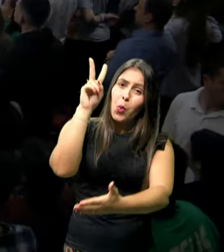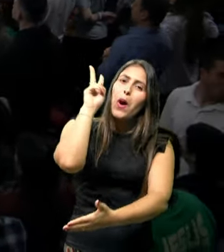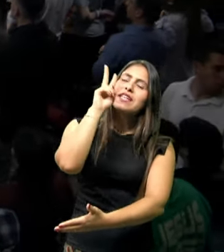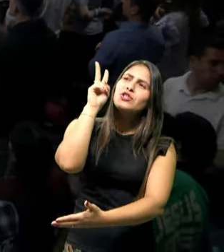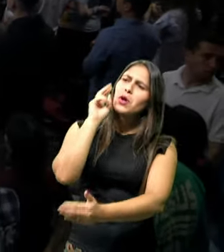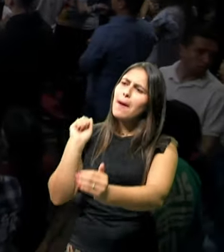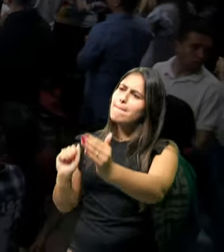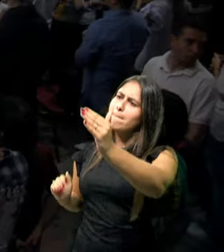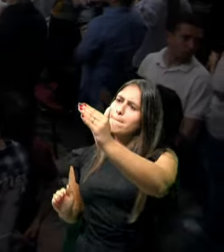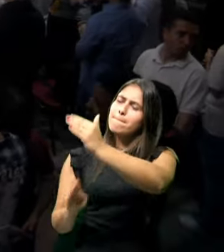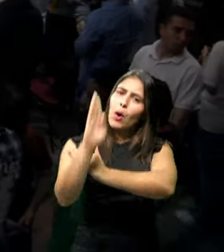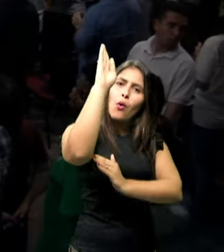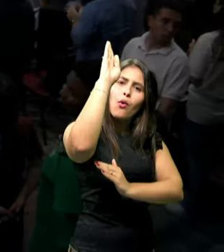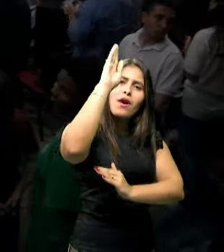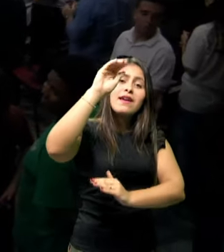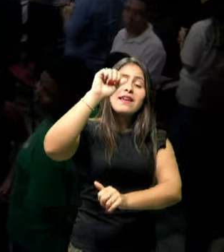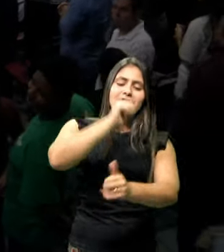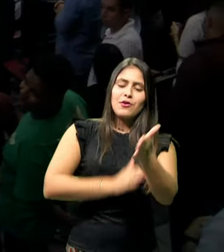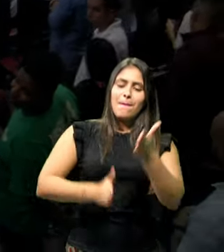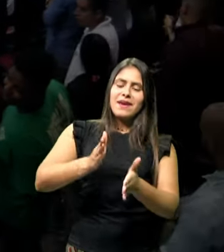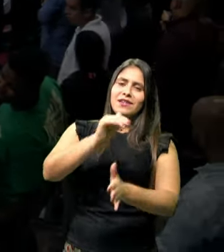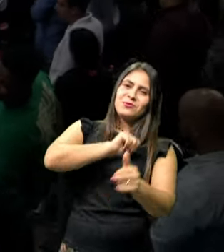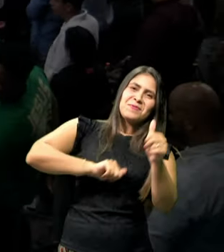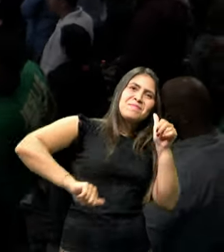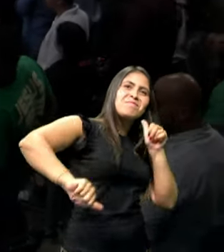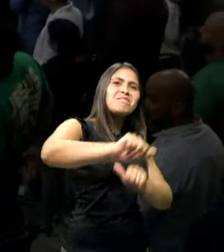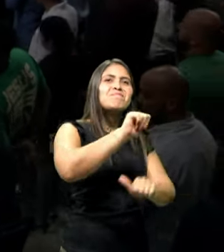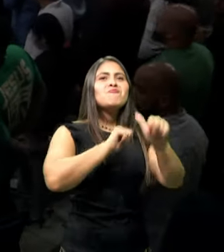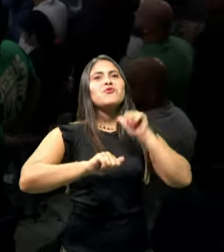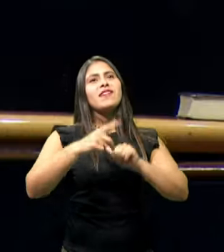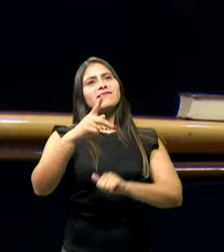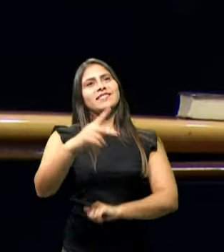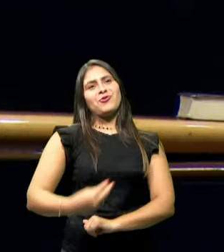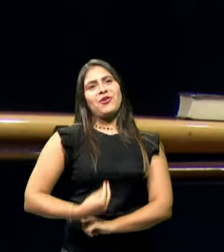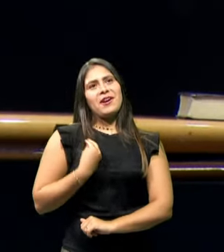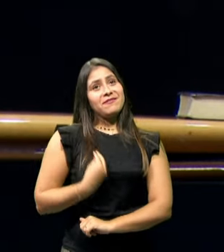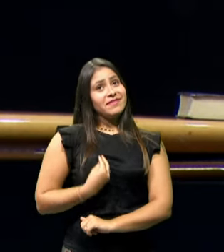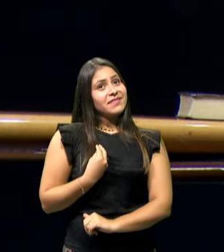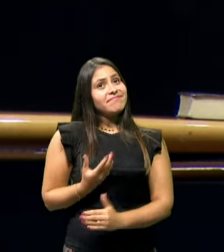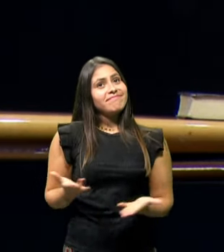história e mudar a estação da tua vida.